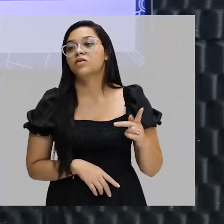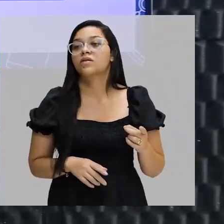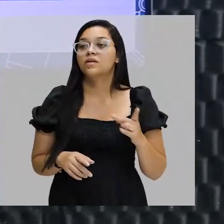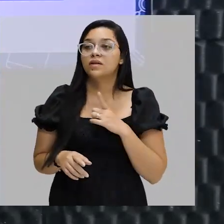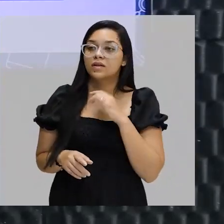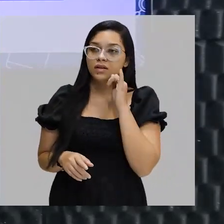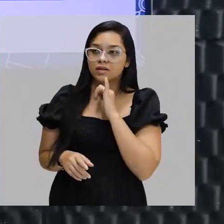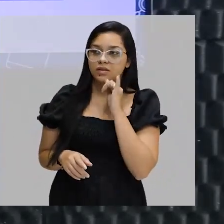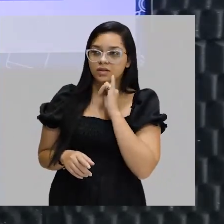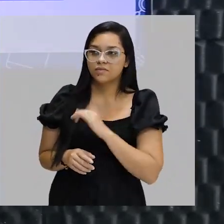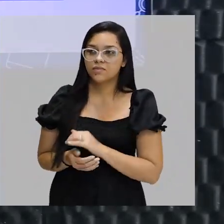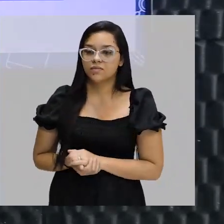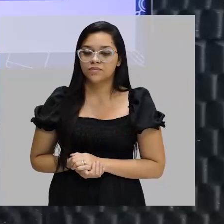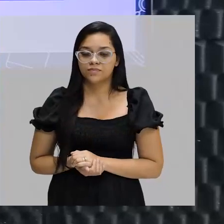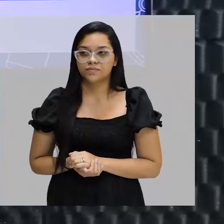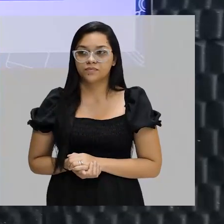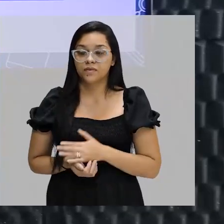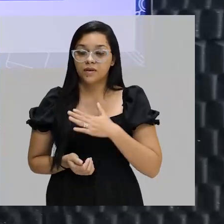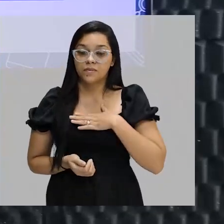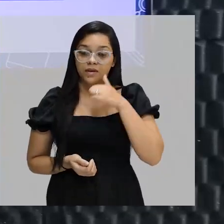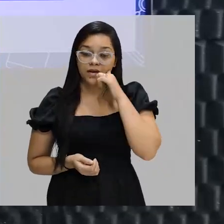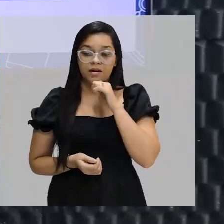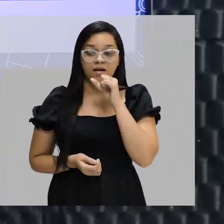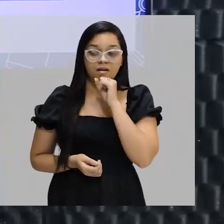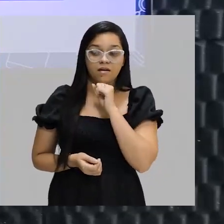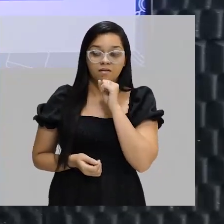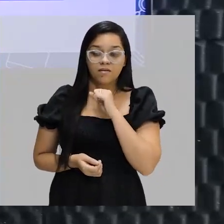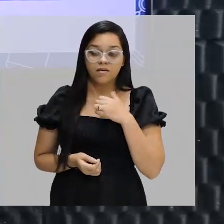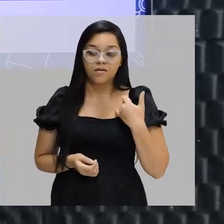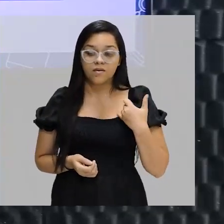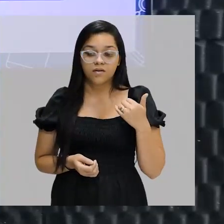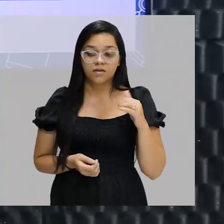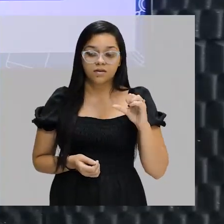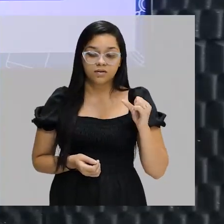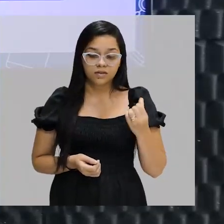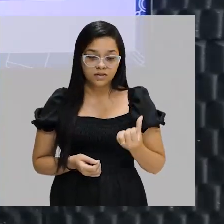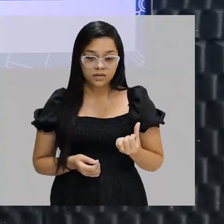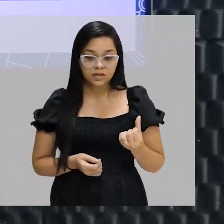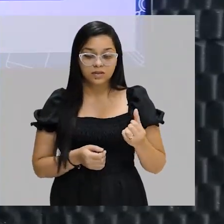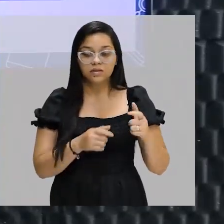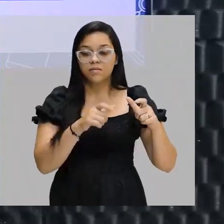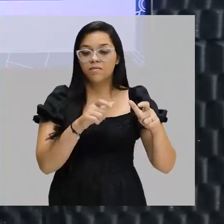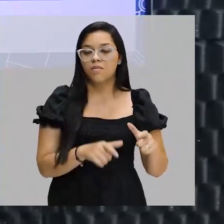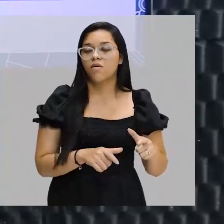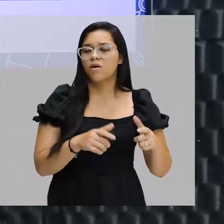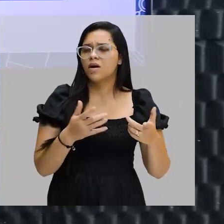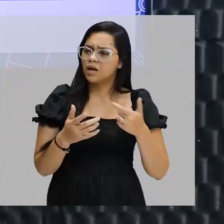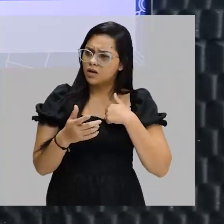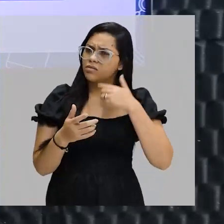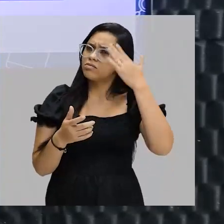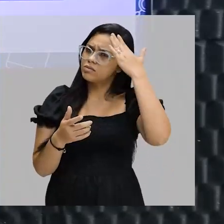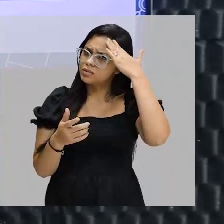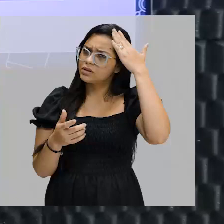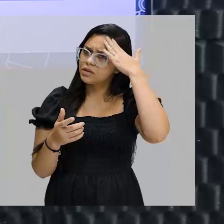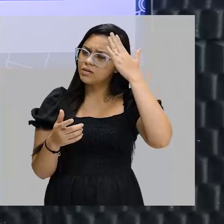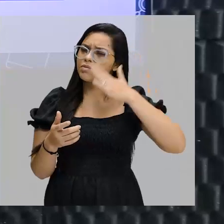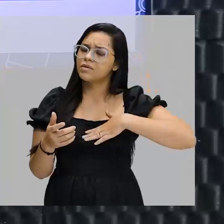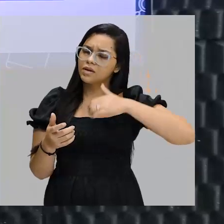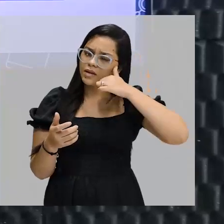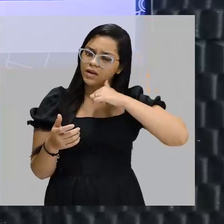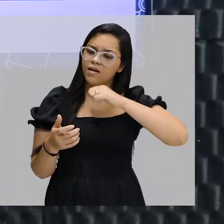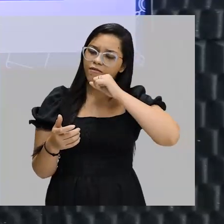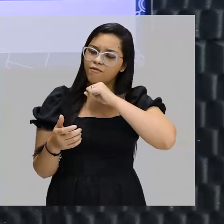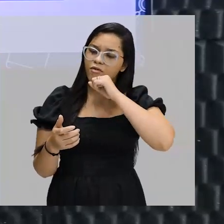exemplo. Minha avó, que tem 86 anos, mora em Paris. Eu continuo entendendo. Minha avó